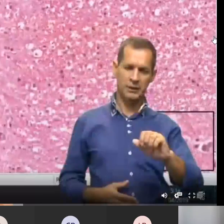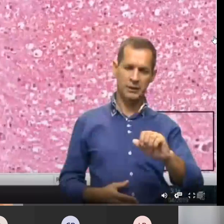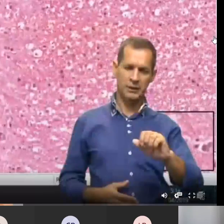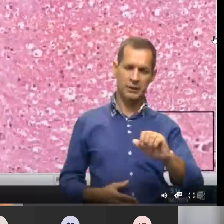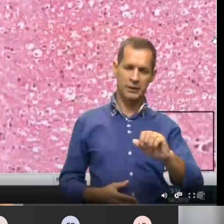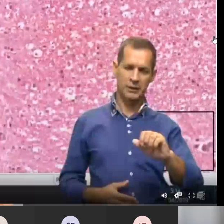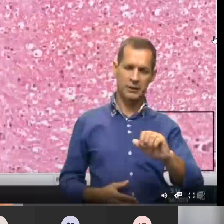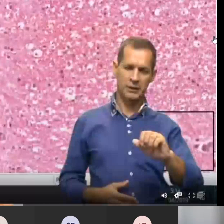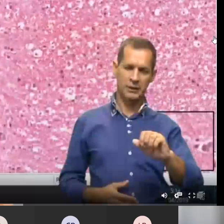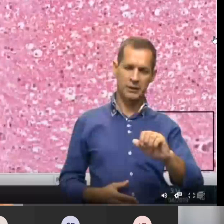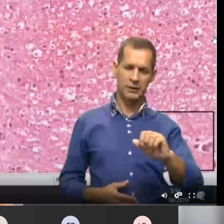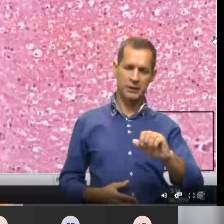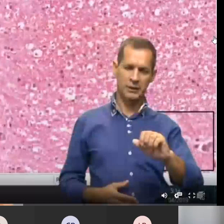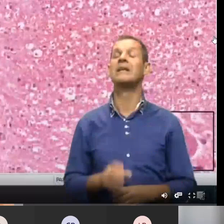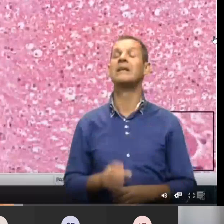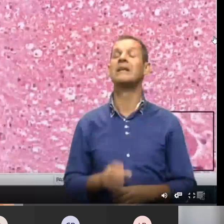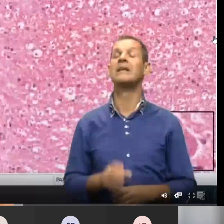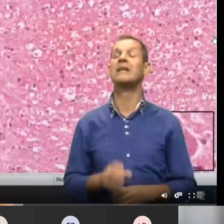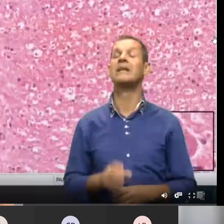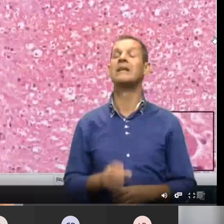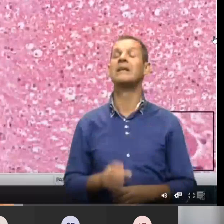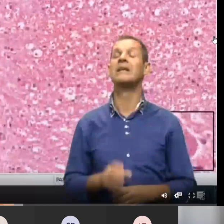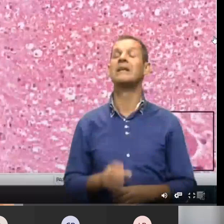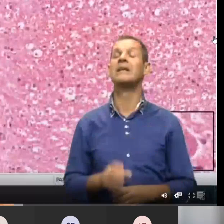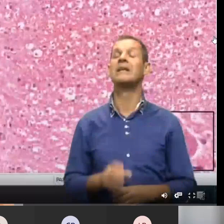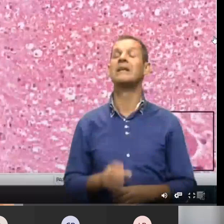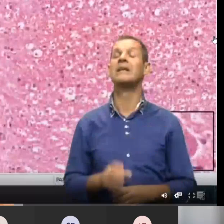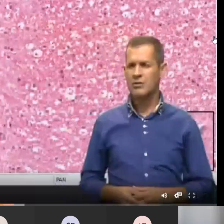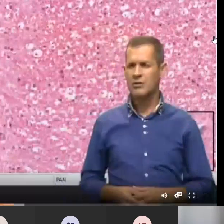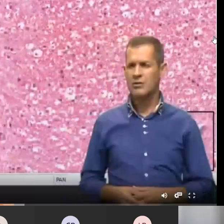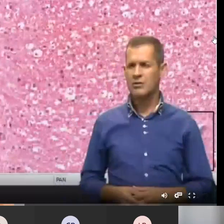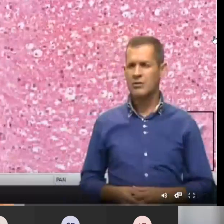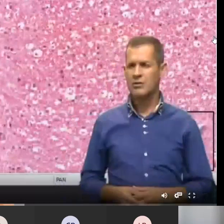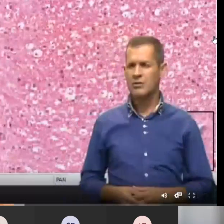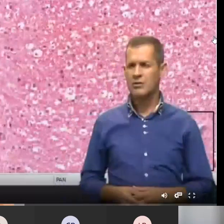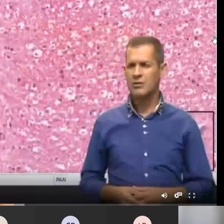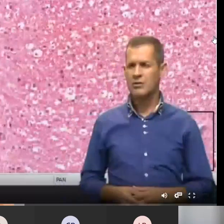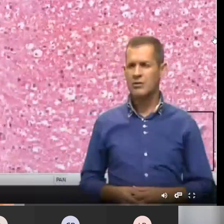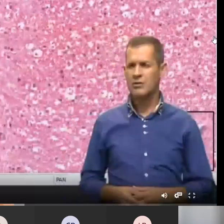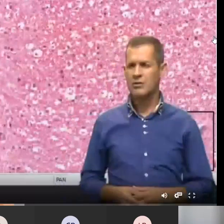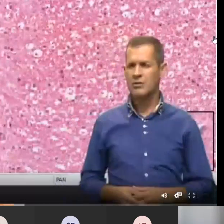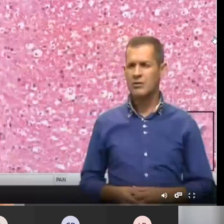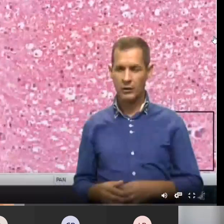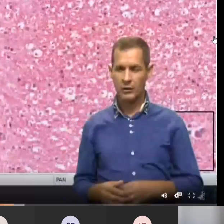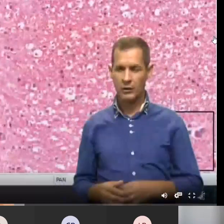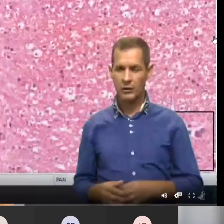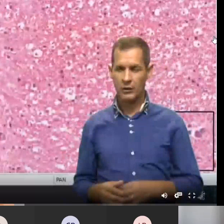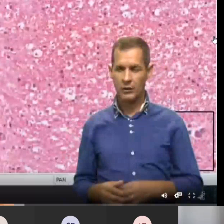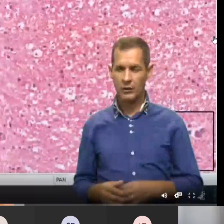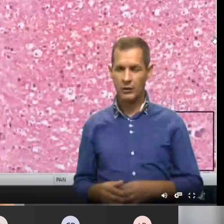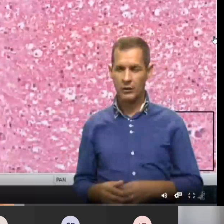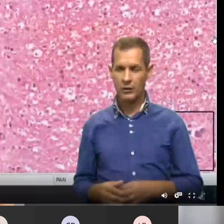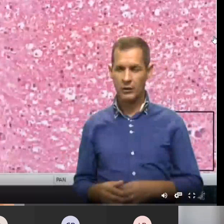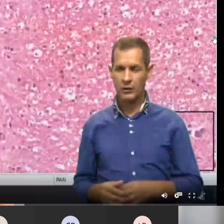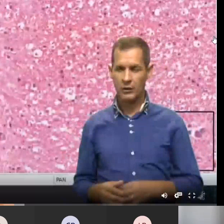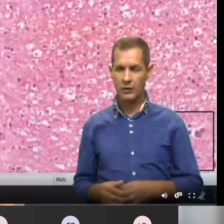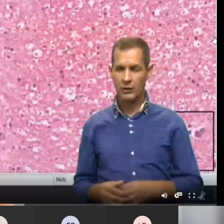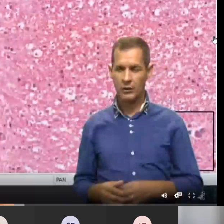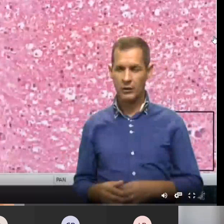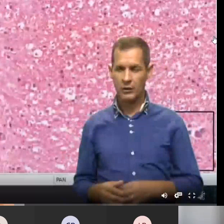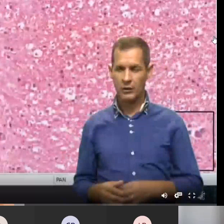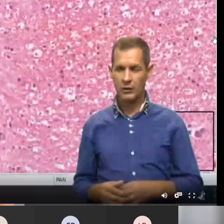que são aquelas células que produzem restos celulares e que são, no caso, as plaquetas.